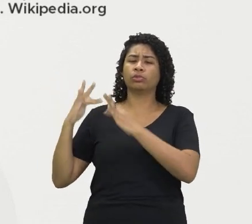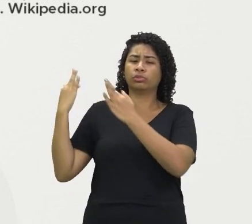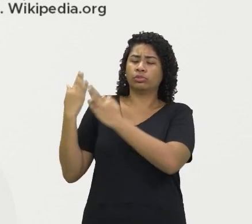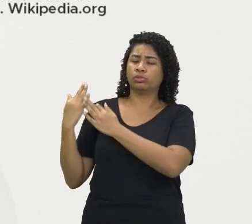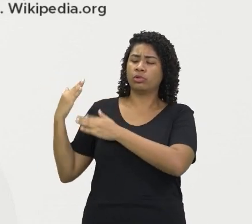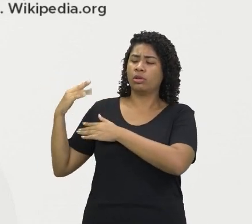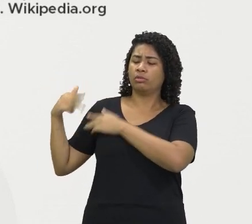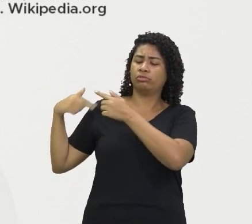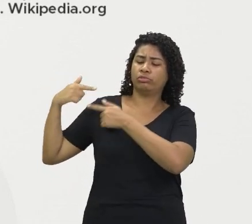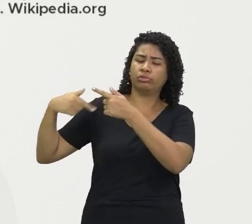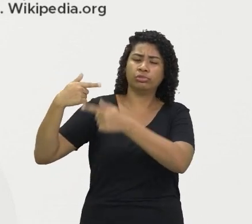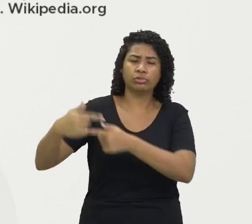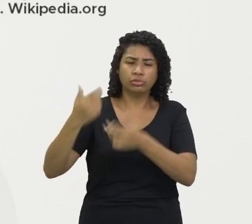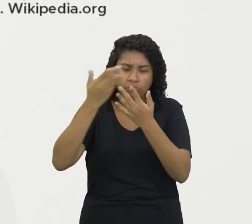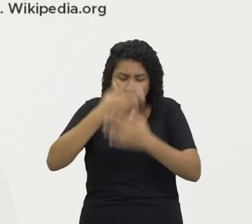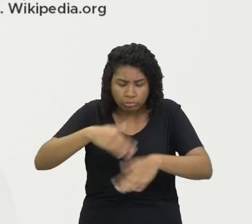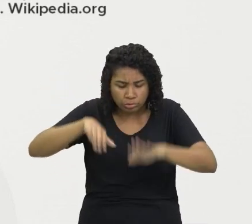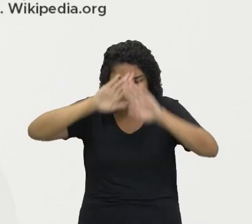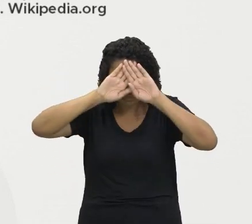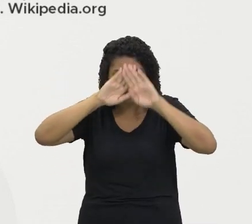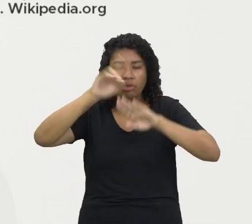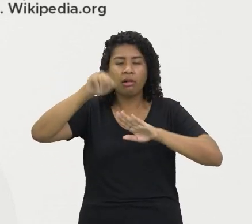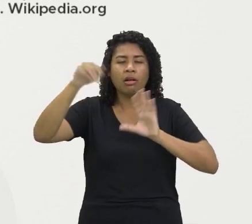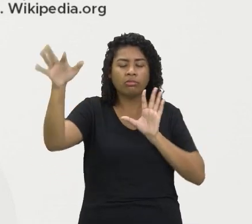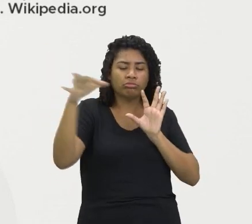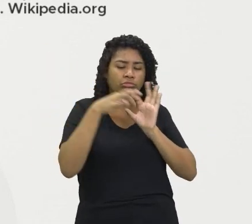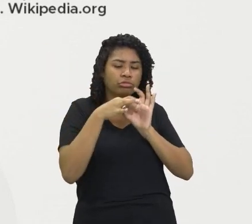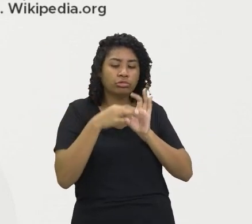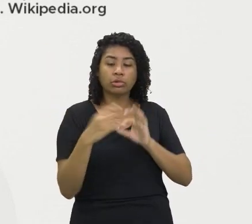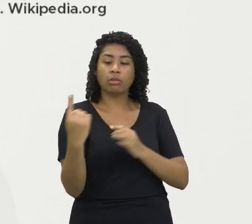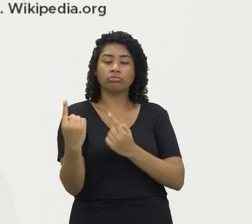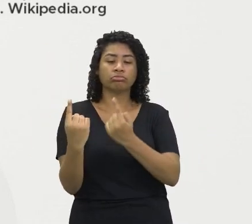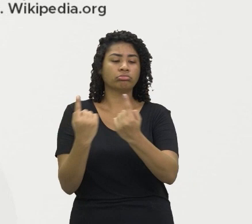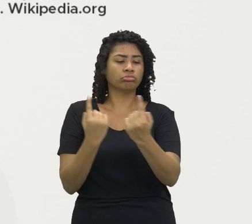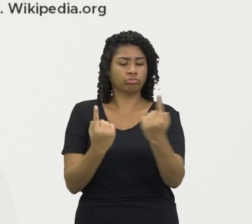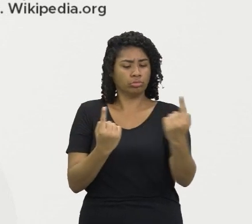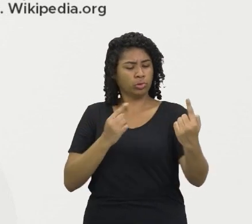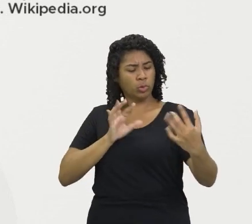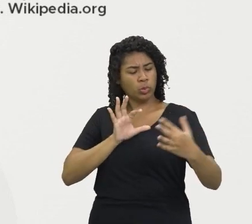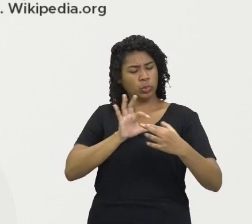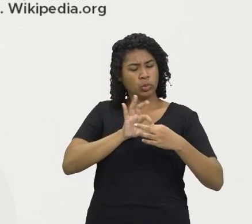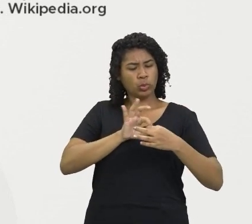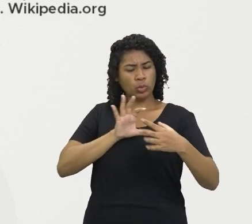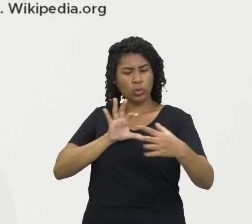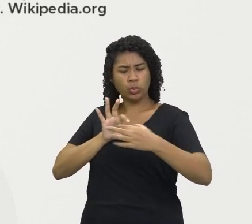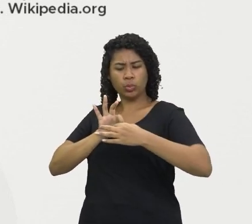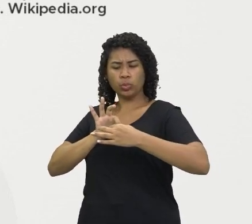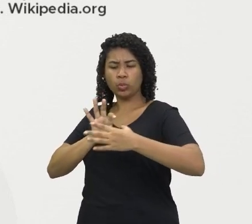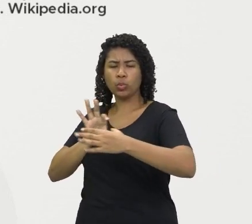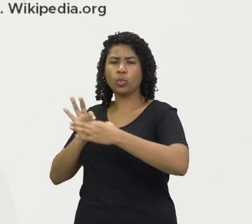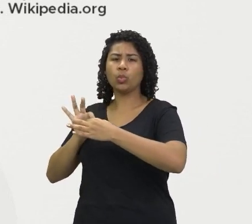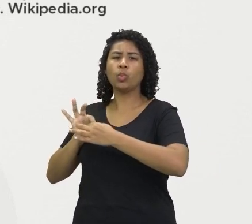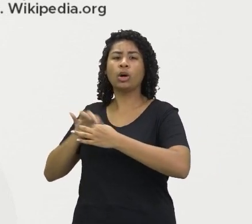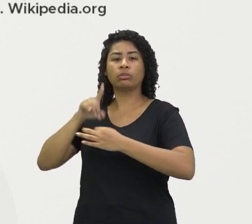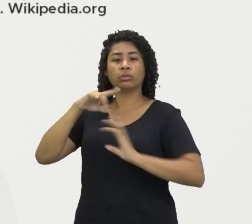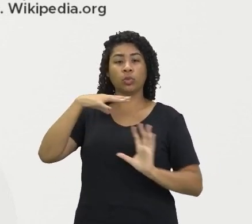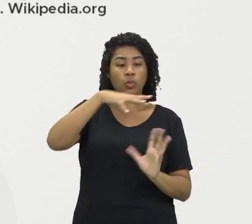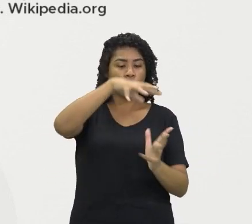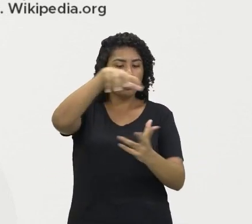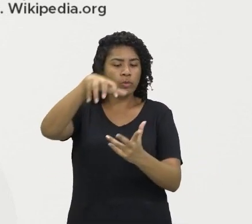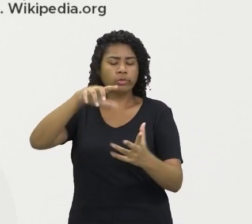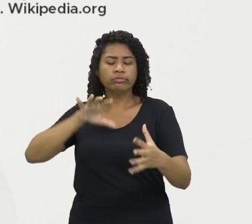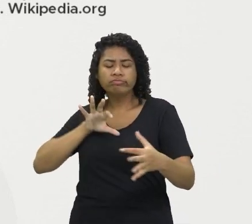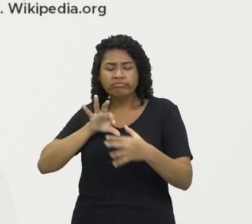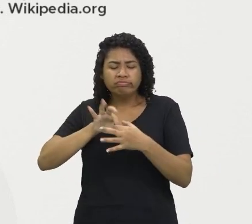orixás, né? E uma conexão com o outro e com o mundo, Olha só, interessante. Quando a gente para